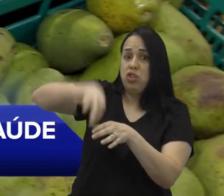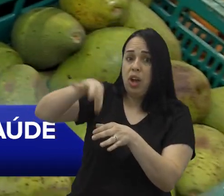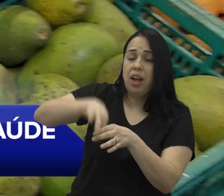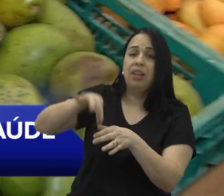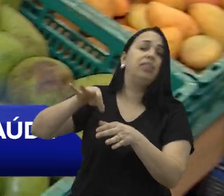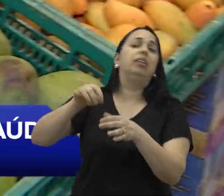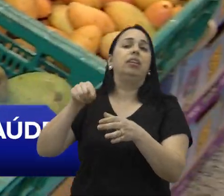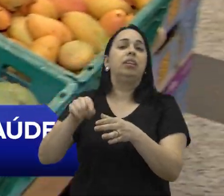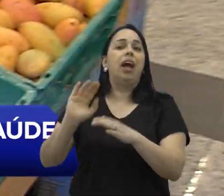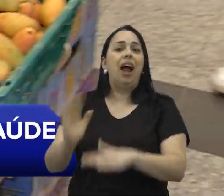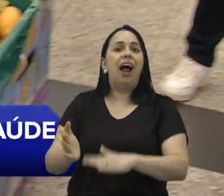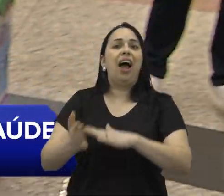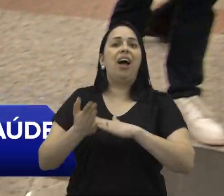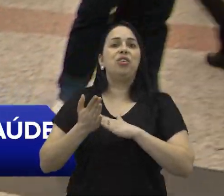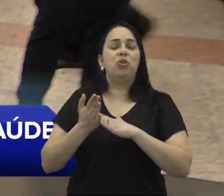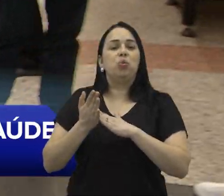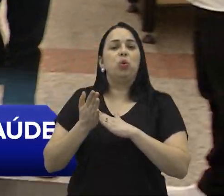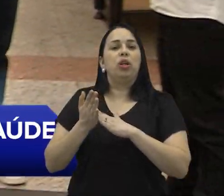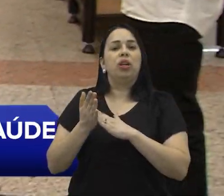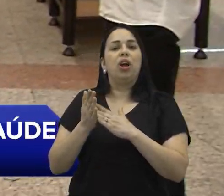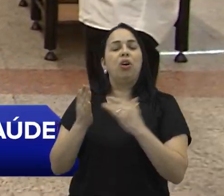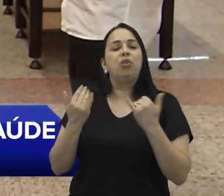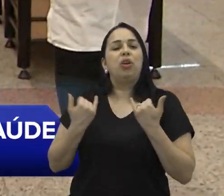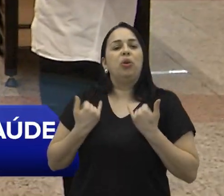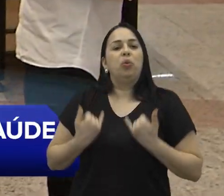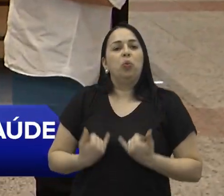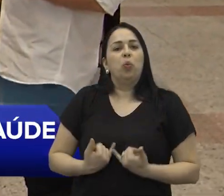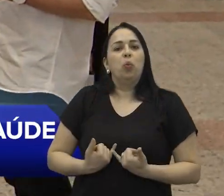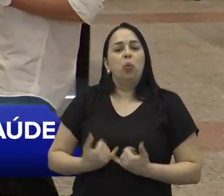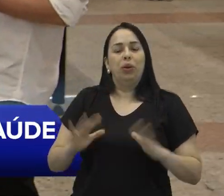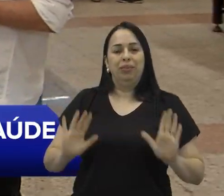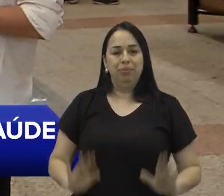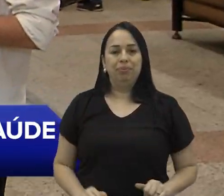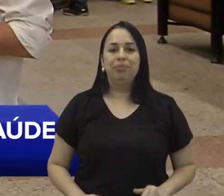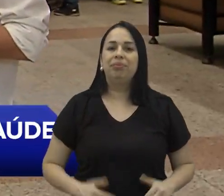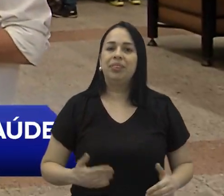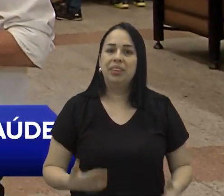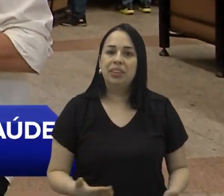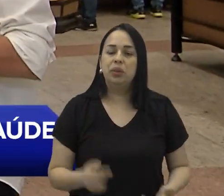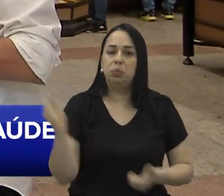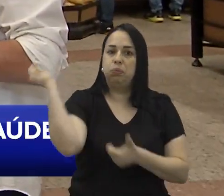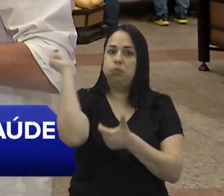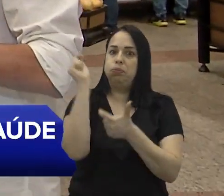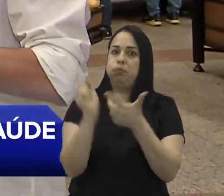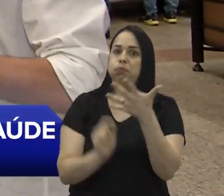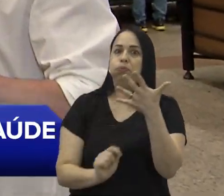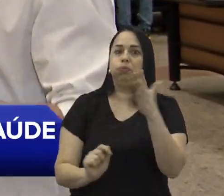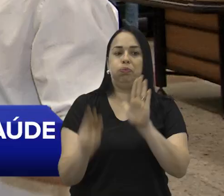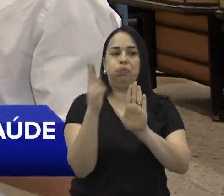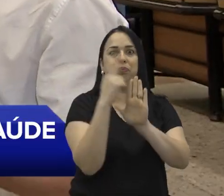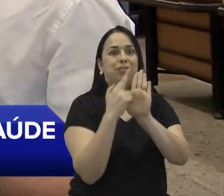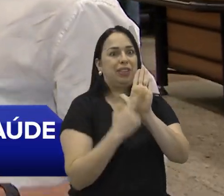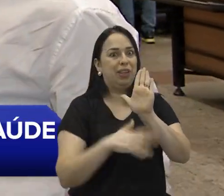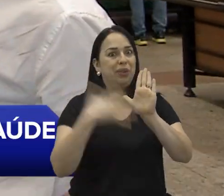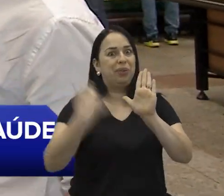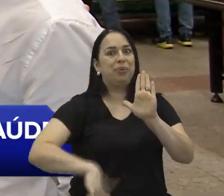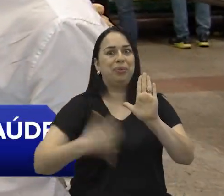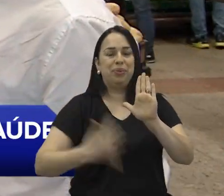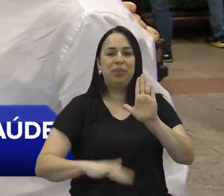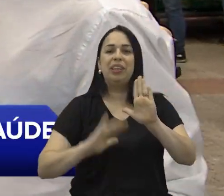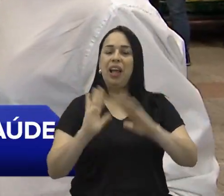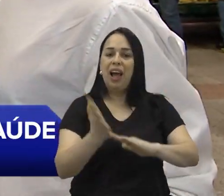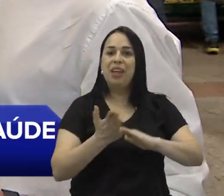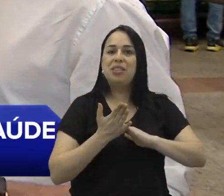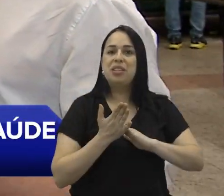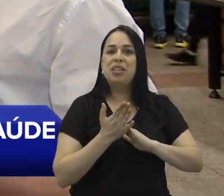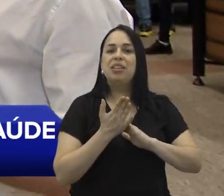o chá, e é onde está um poder de antioxidante ali de um dos mais potentes que a gente tem na nossa alimentação. Ou seja, são muitas receitas, vamos assim